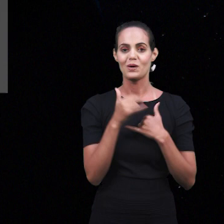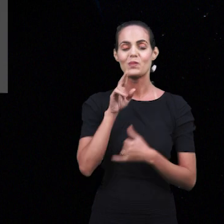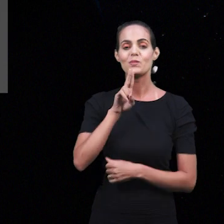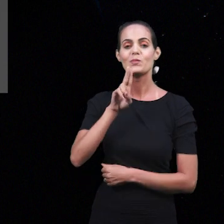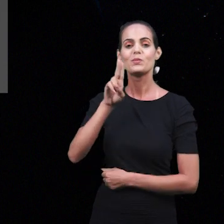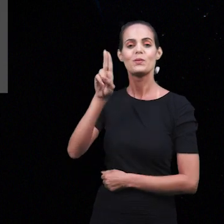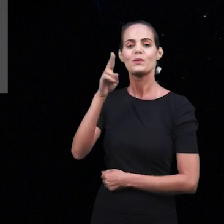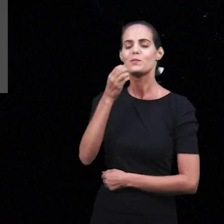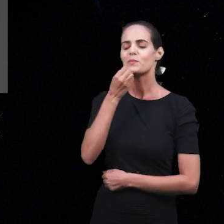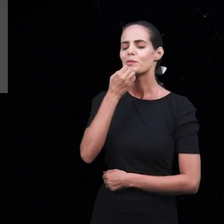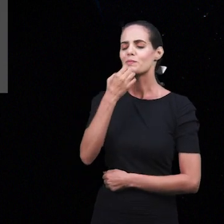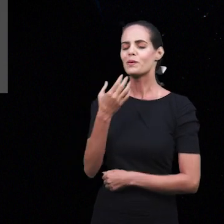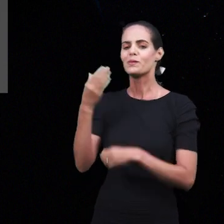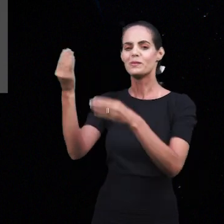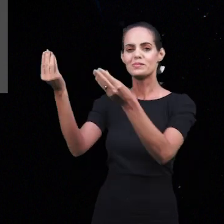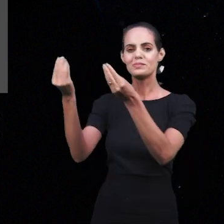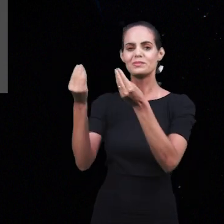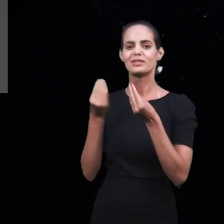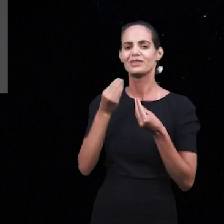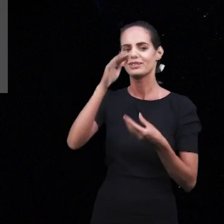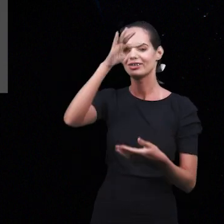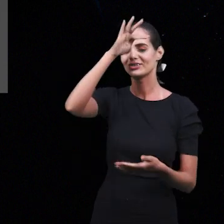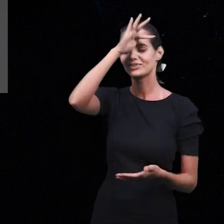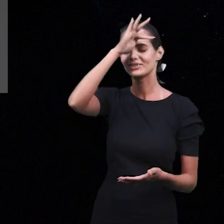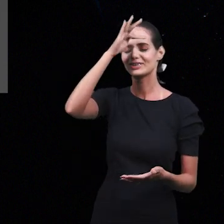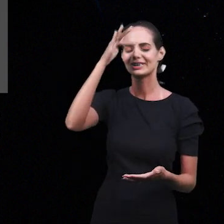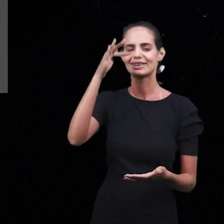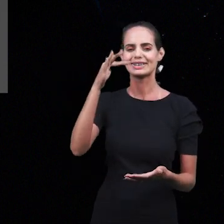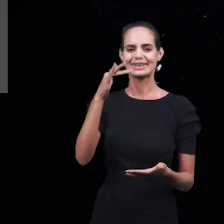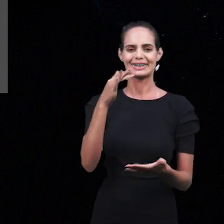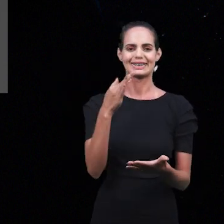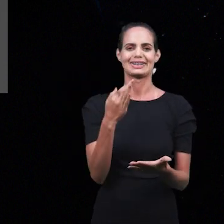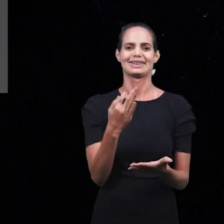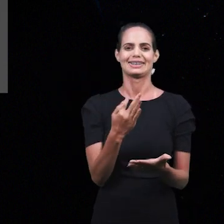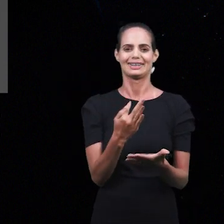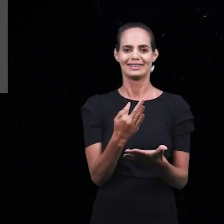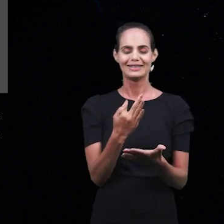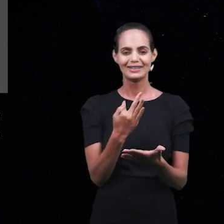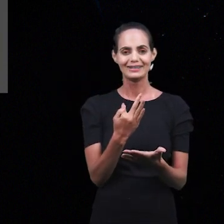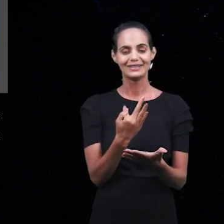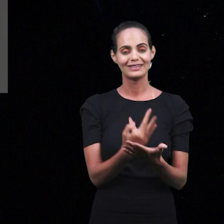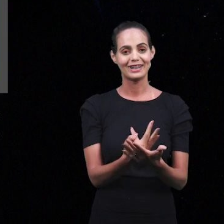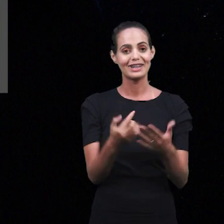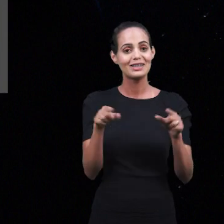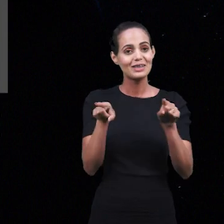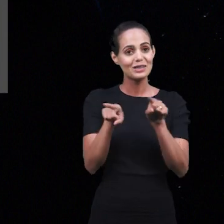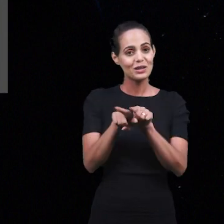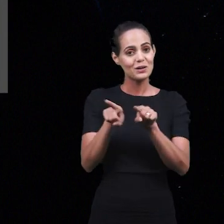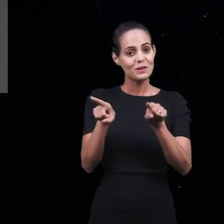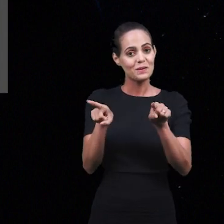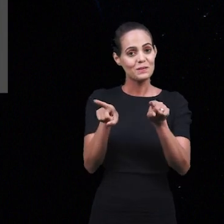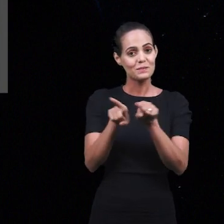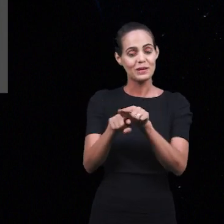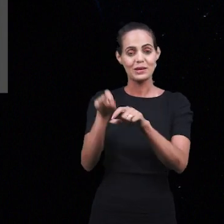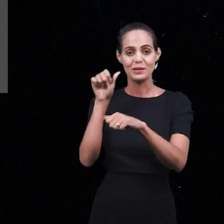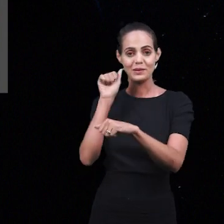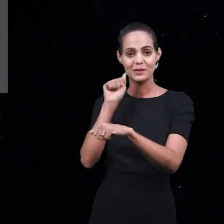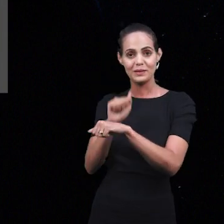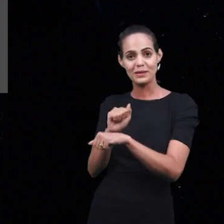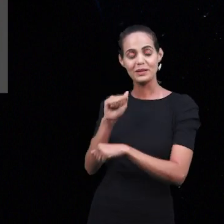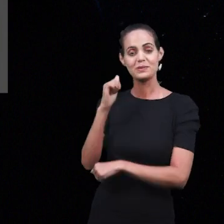Nome bom, doce a fé, a